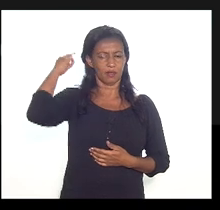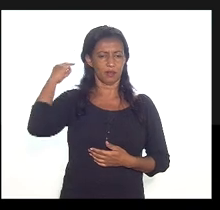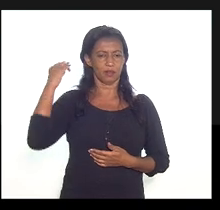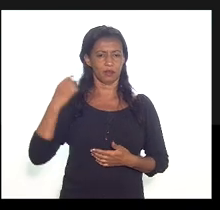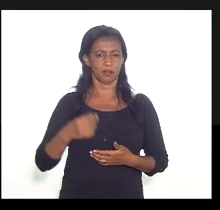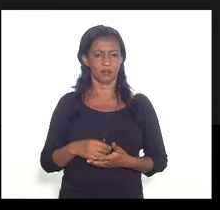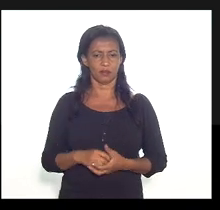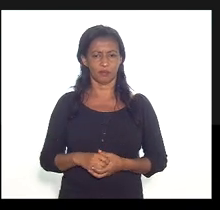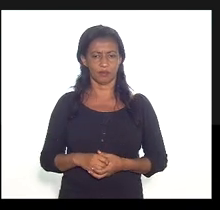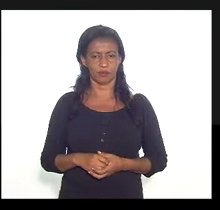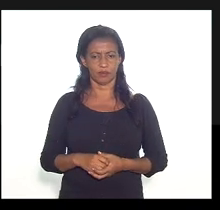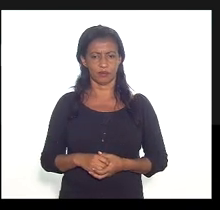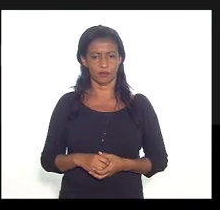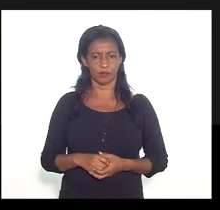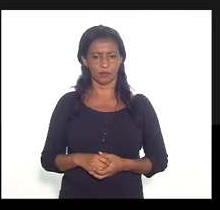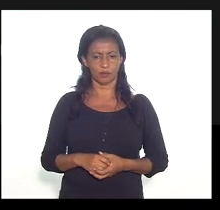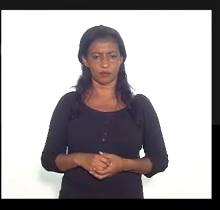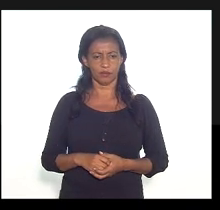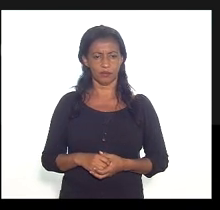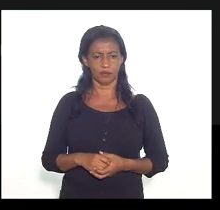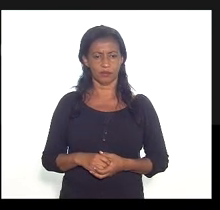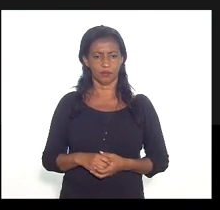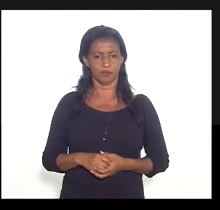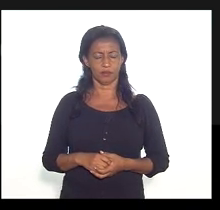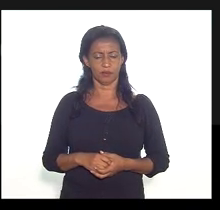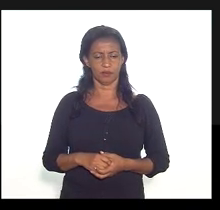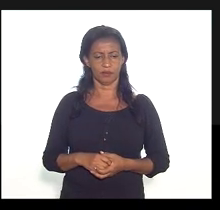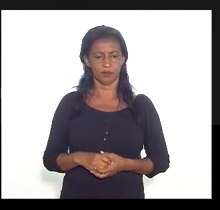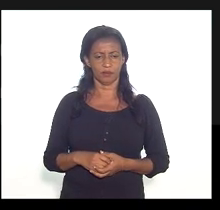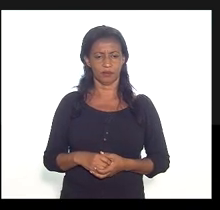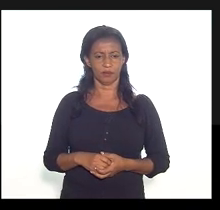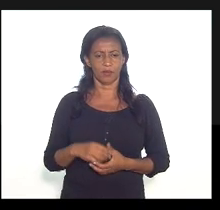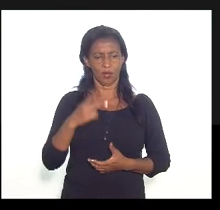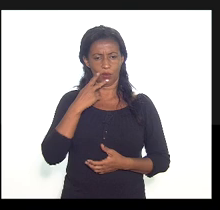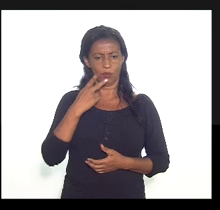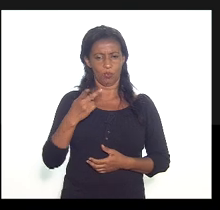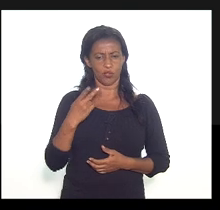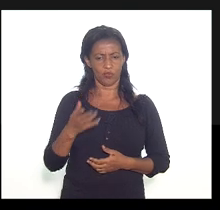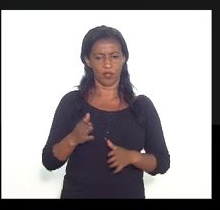Pois não, deputado. Pois sou não. Eu, presidente. É o senhor, porque eu tinha passado a palavra, mas pode falar, pois não.